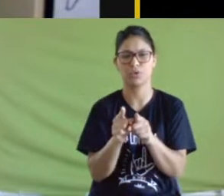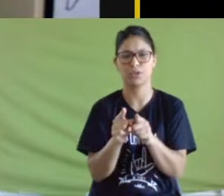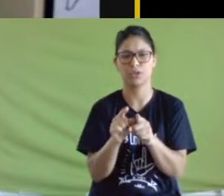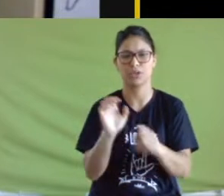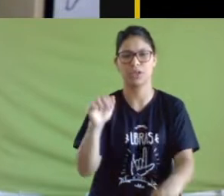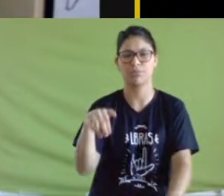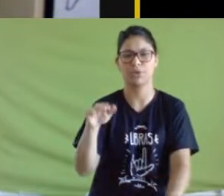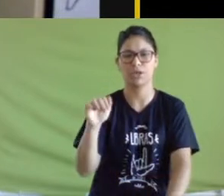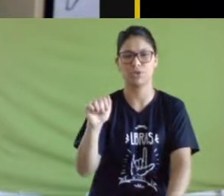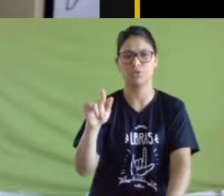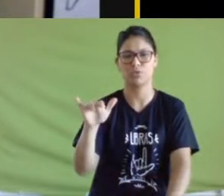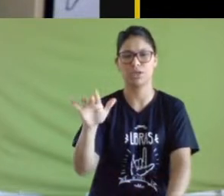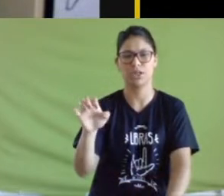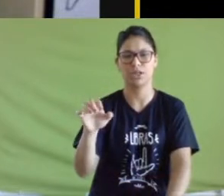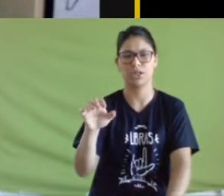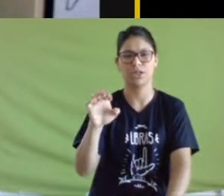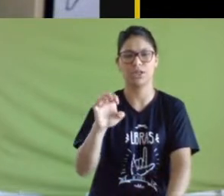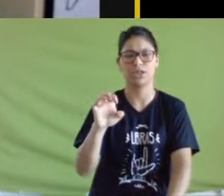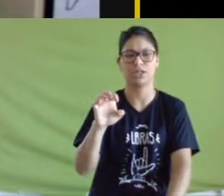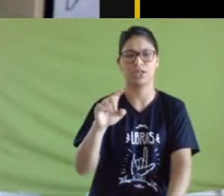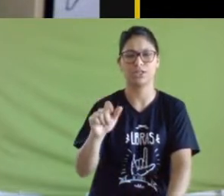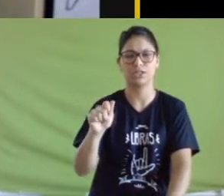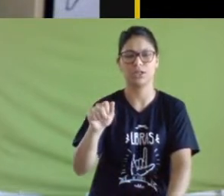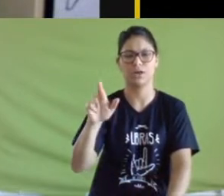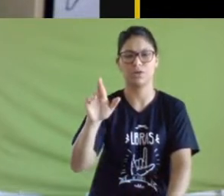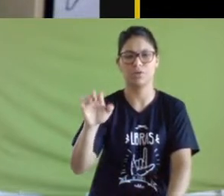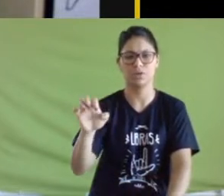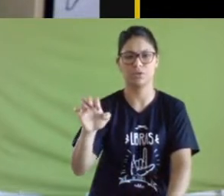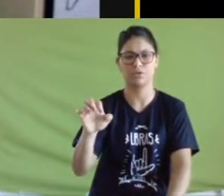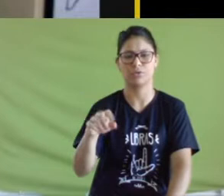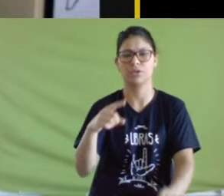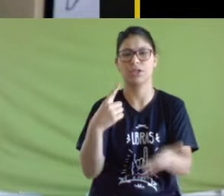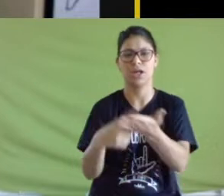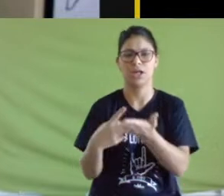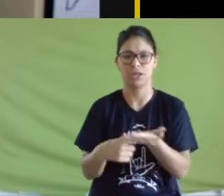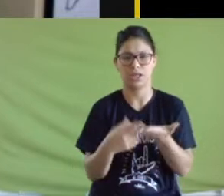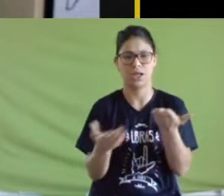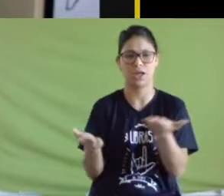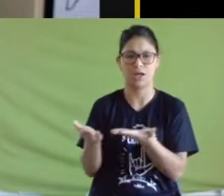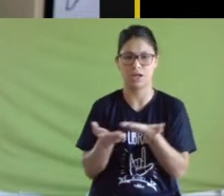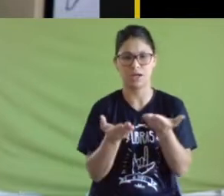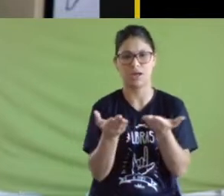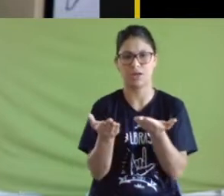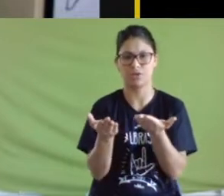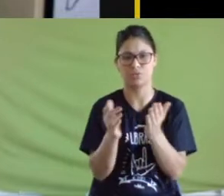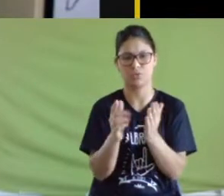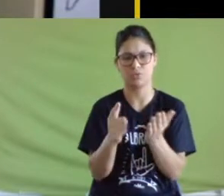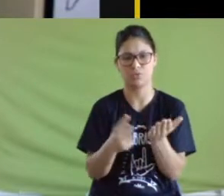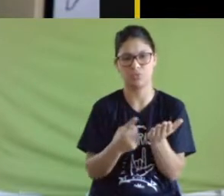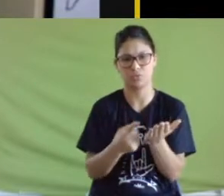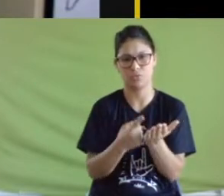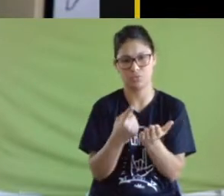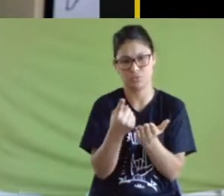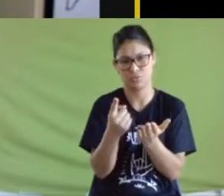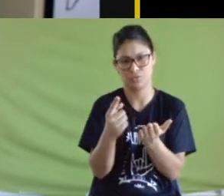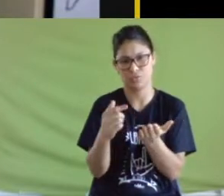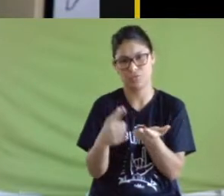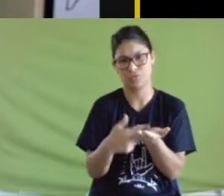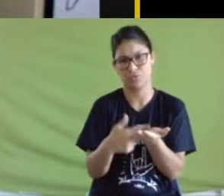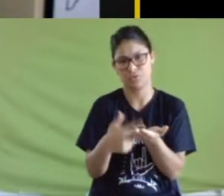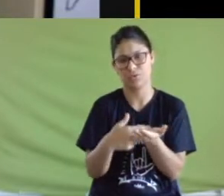Emanuele Tesauro, Tratado dos Ridículos. É um caderninho que a gente reproduziu o